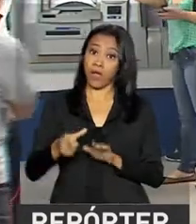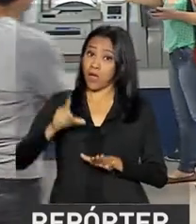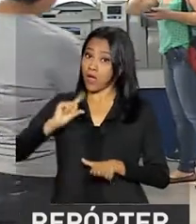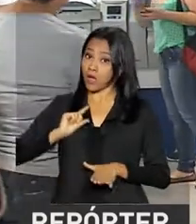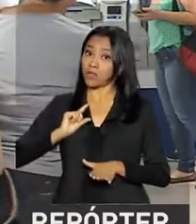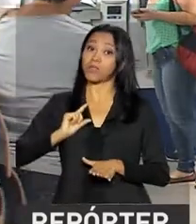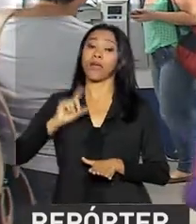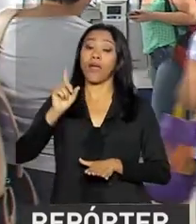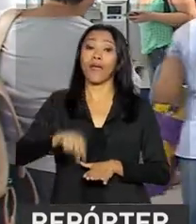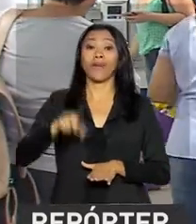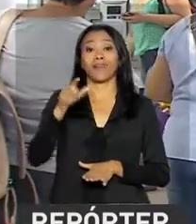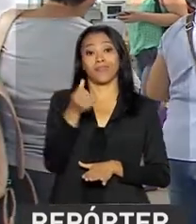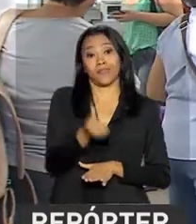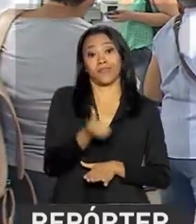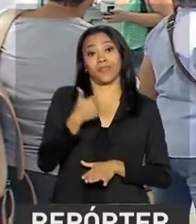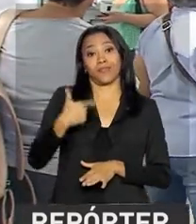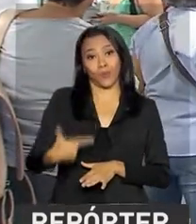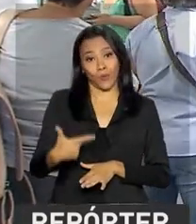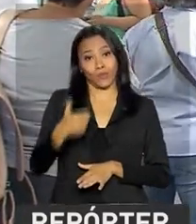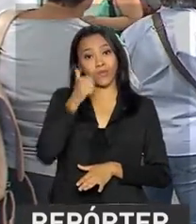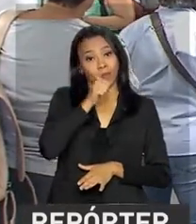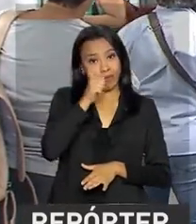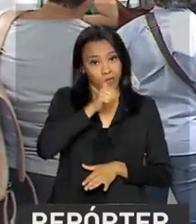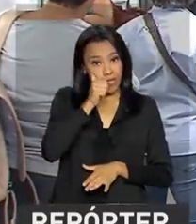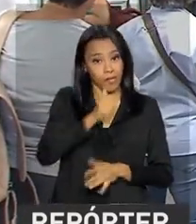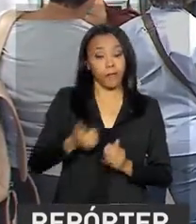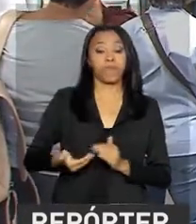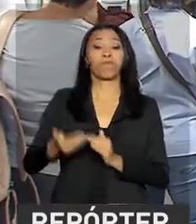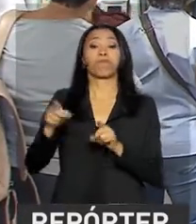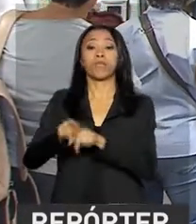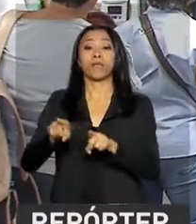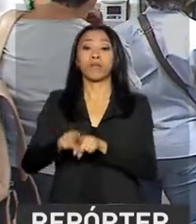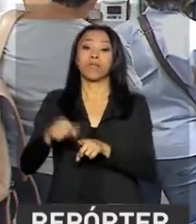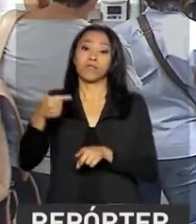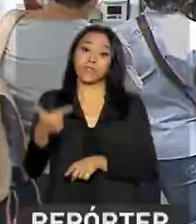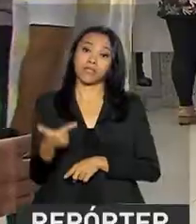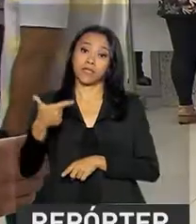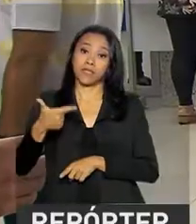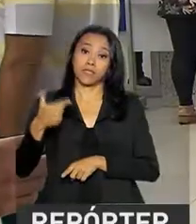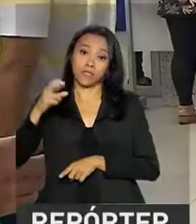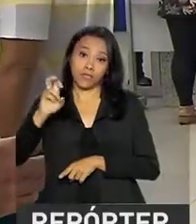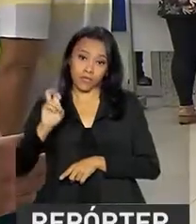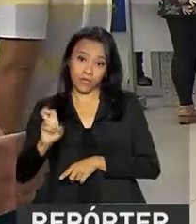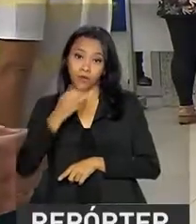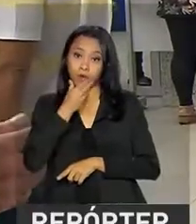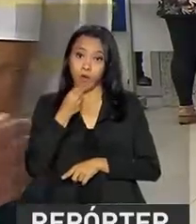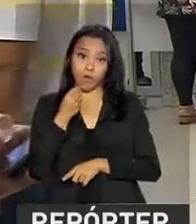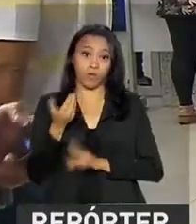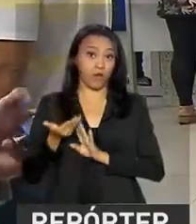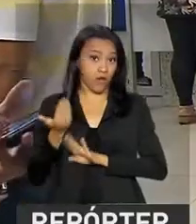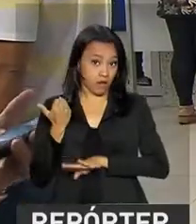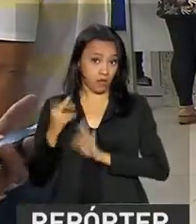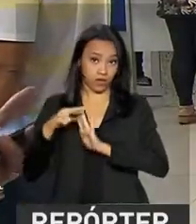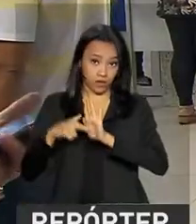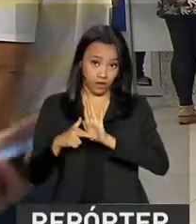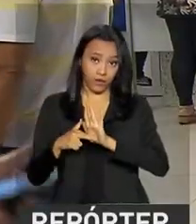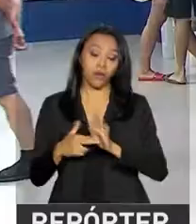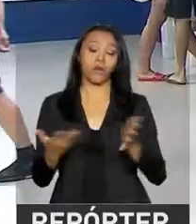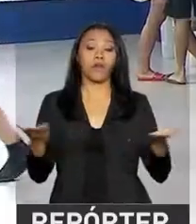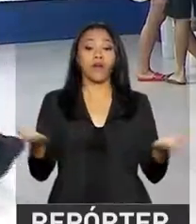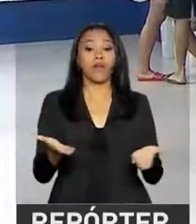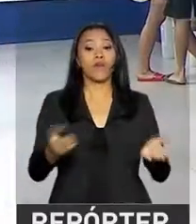idade mínima é de 62 anos para mulheres e 65 para homens a mudança foi feita por meio de medida provisória